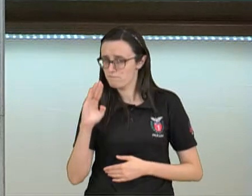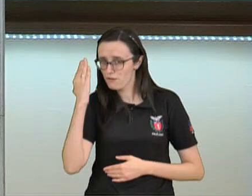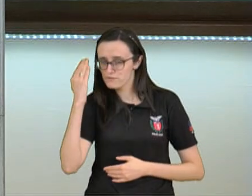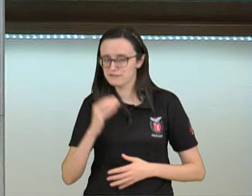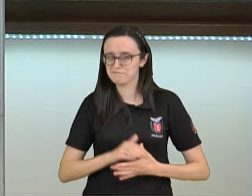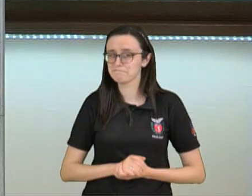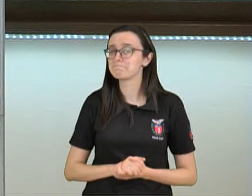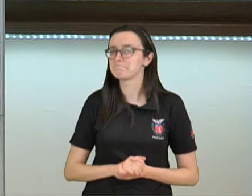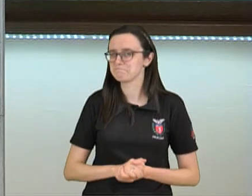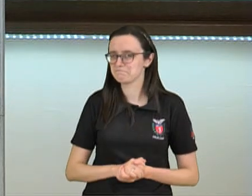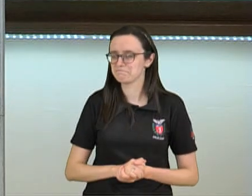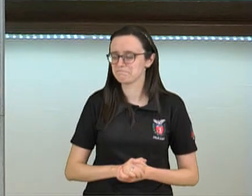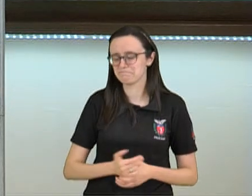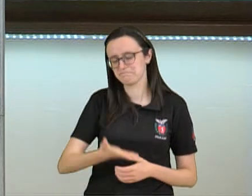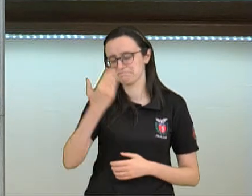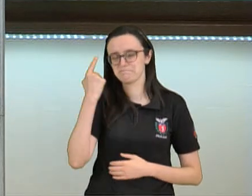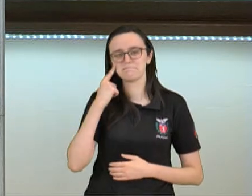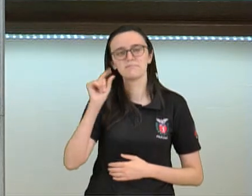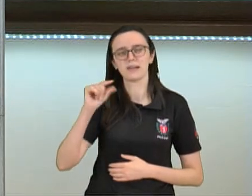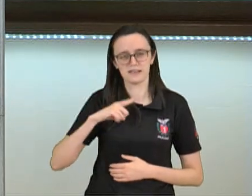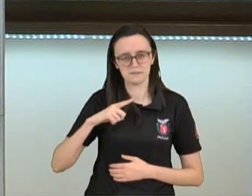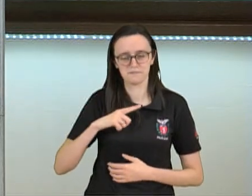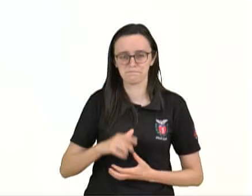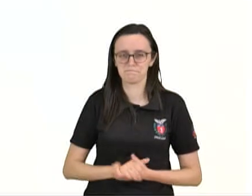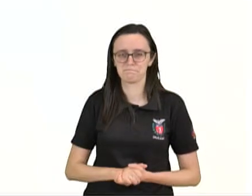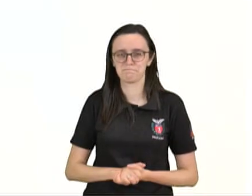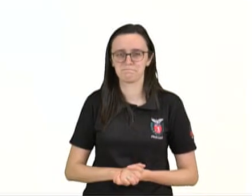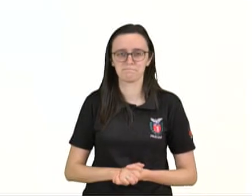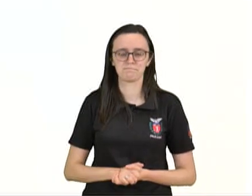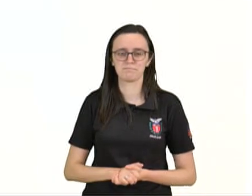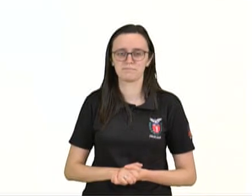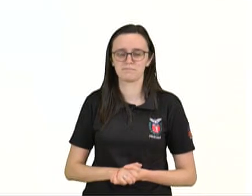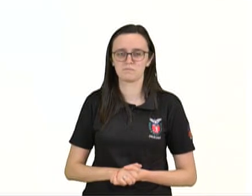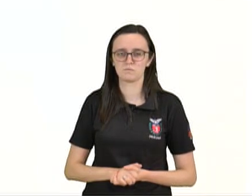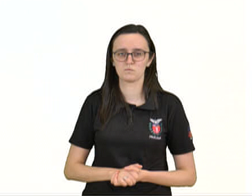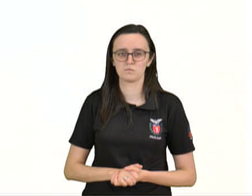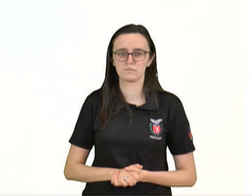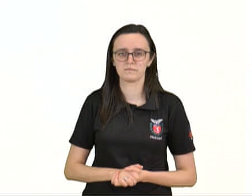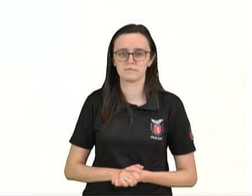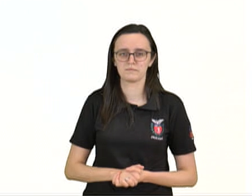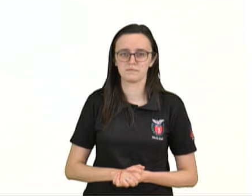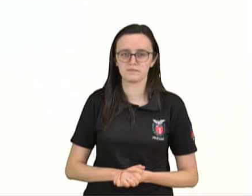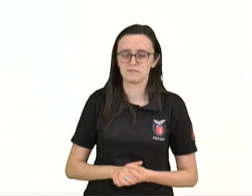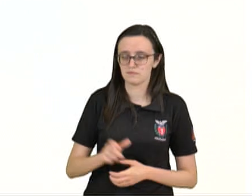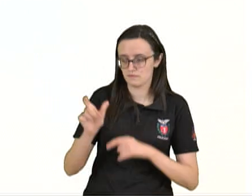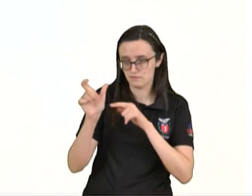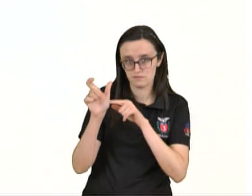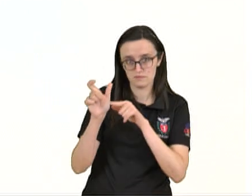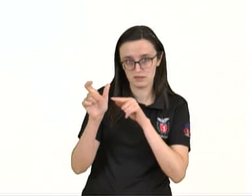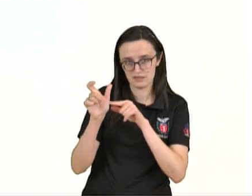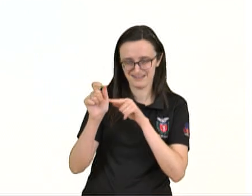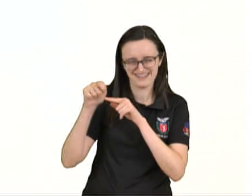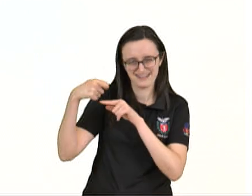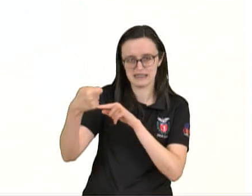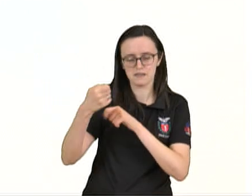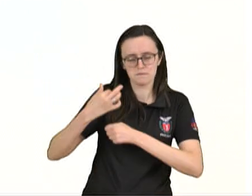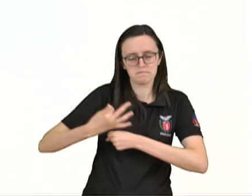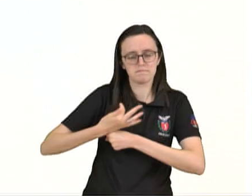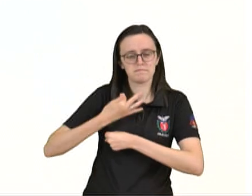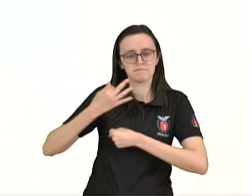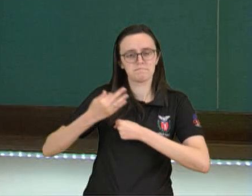falsa? Vamos lá ver o que que deu então? Então olha lá, o termo resiliência vem da física?